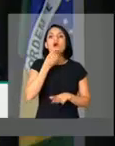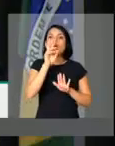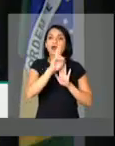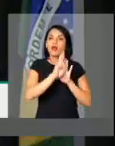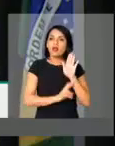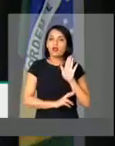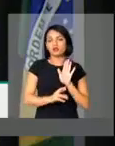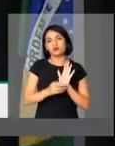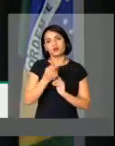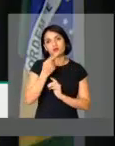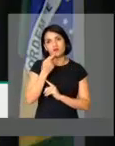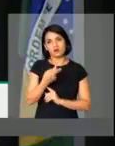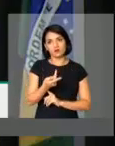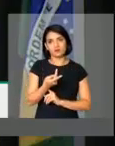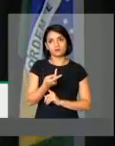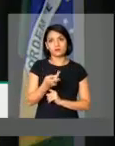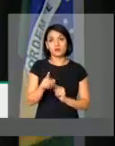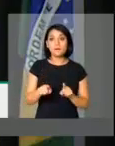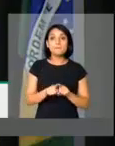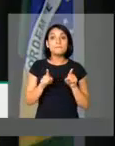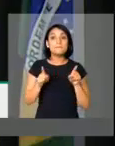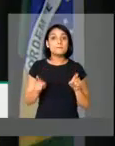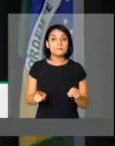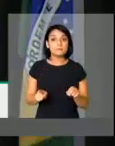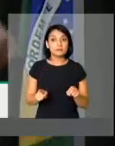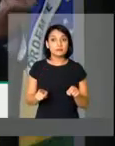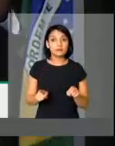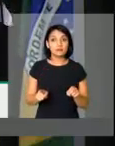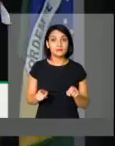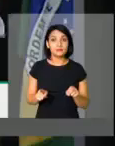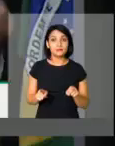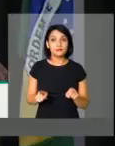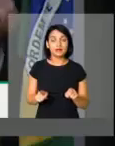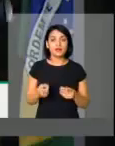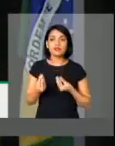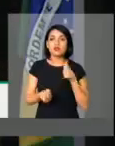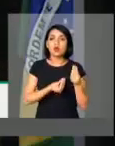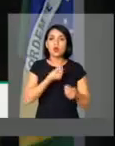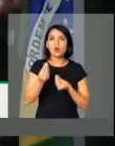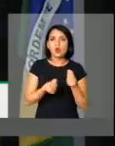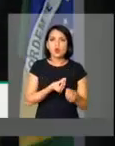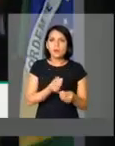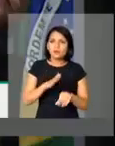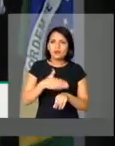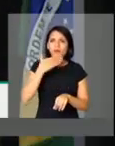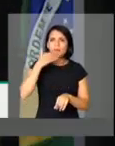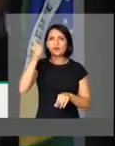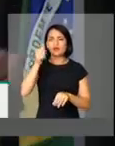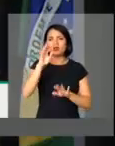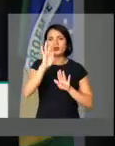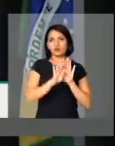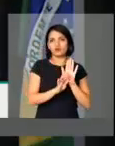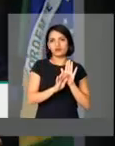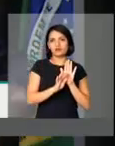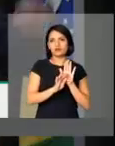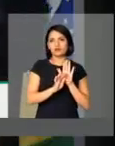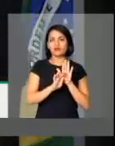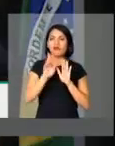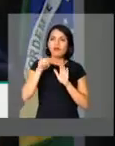relator do projeto. Mas aonde é que vai se amadurecer? Exatamente no